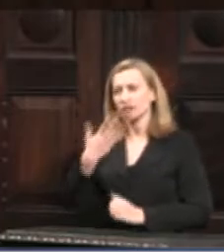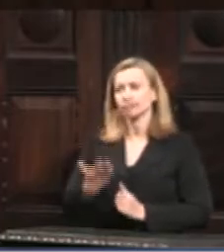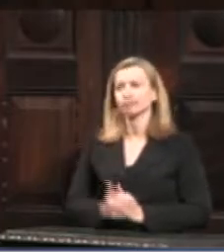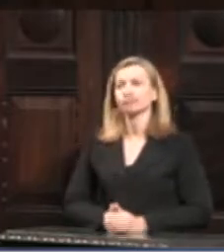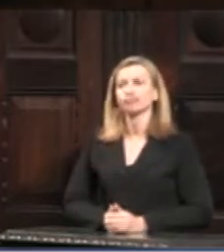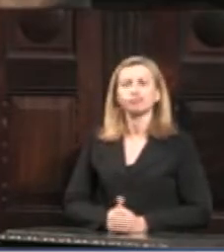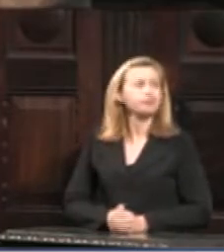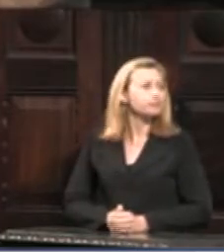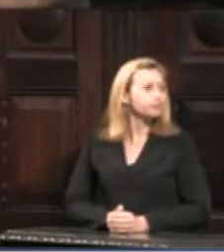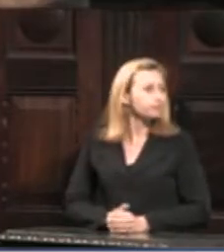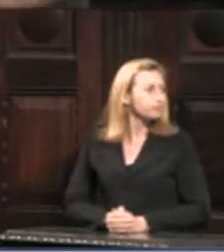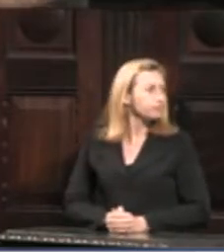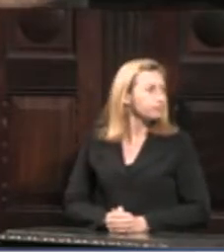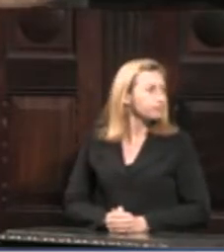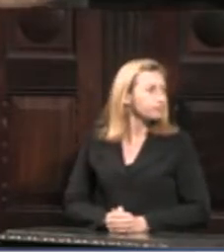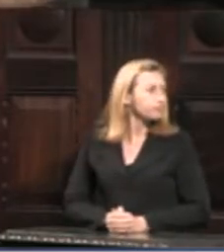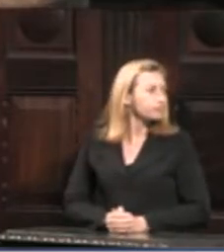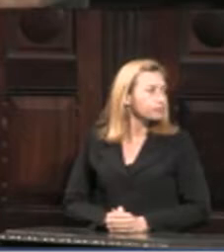senhor presidente.